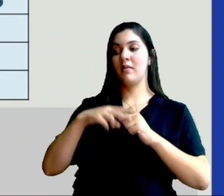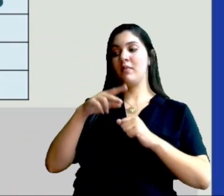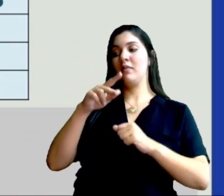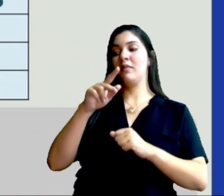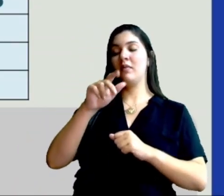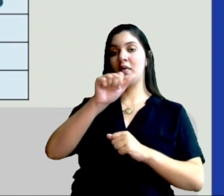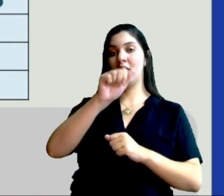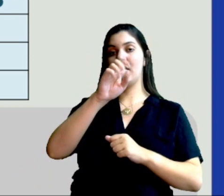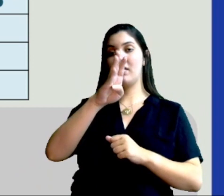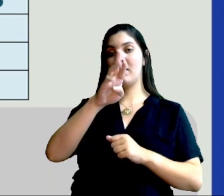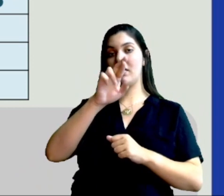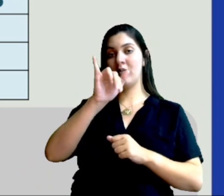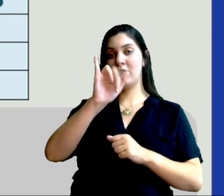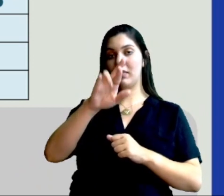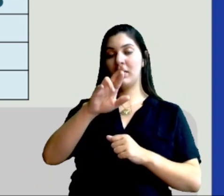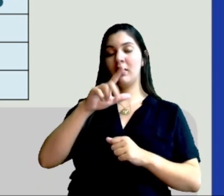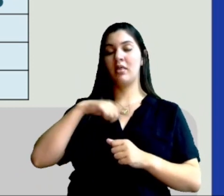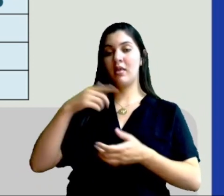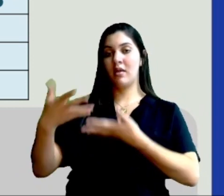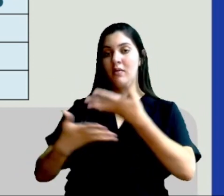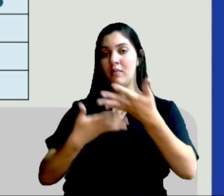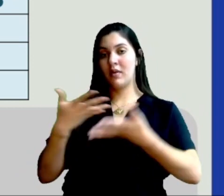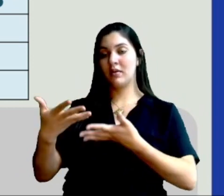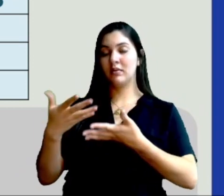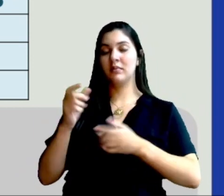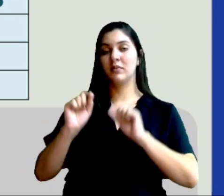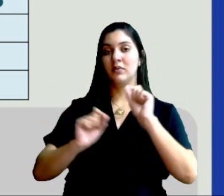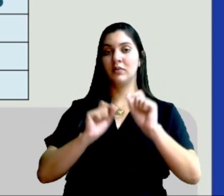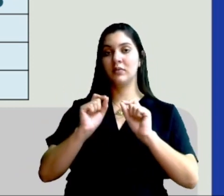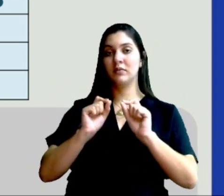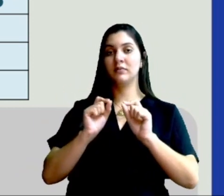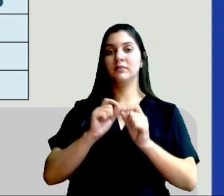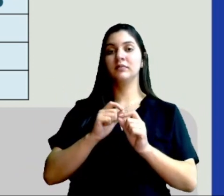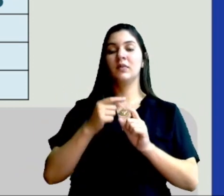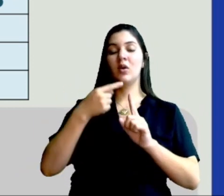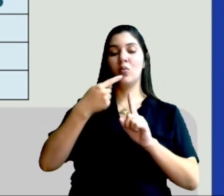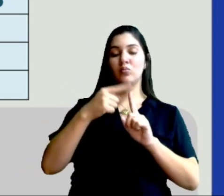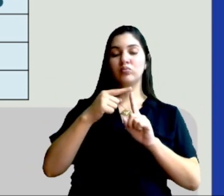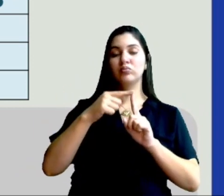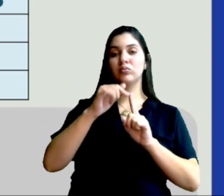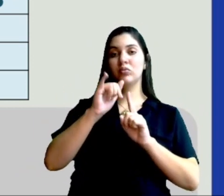abrir. Aí o particípio, a gente tem um particípio